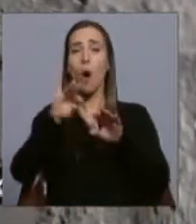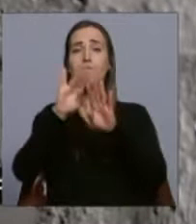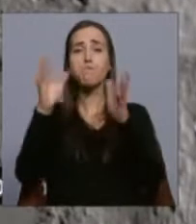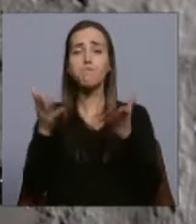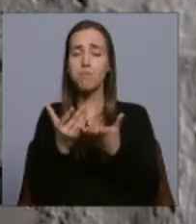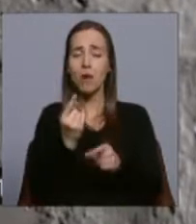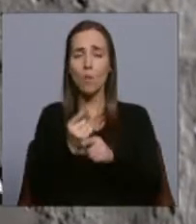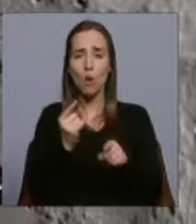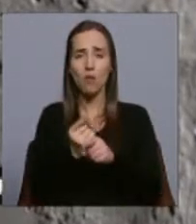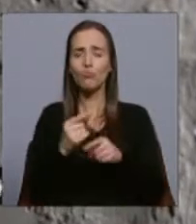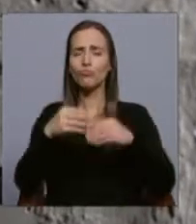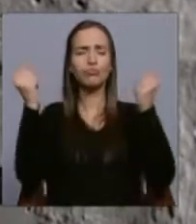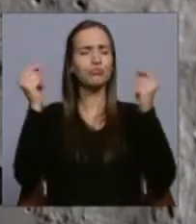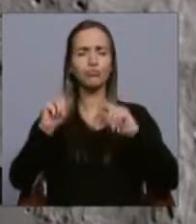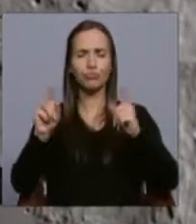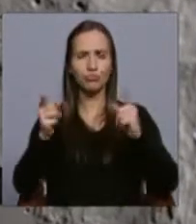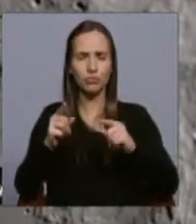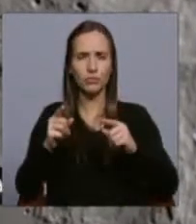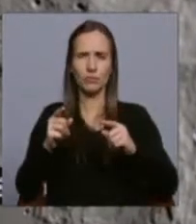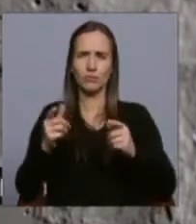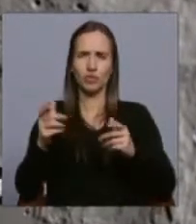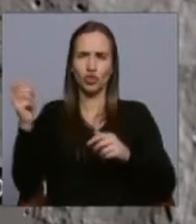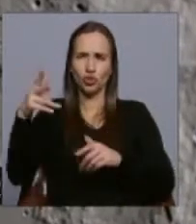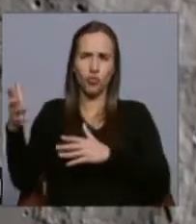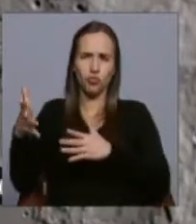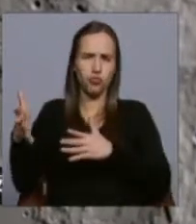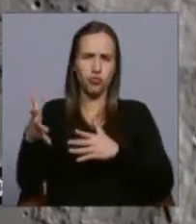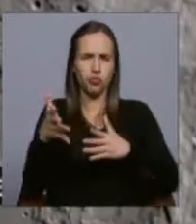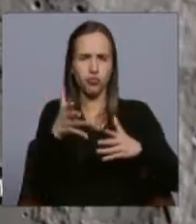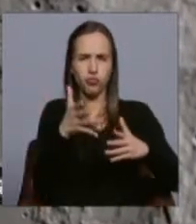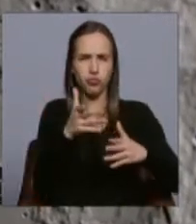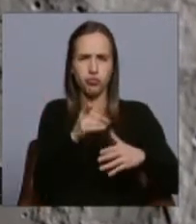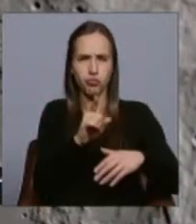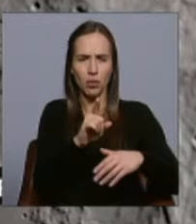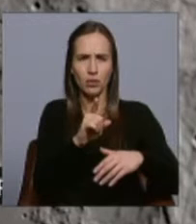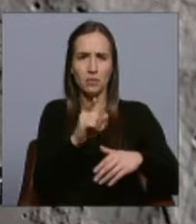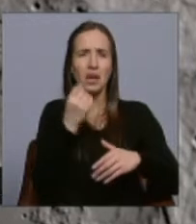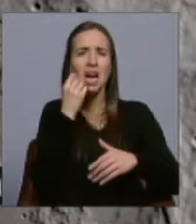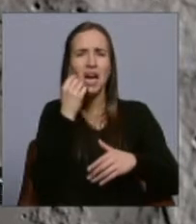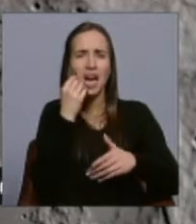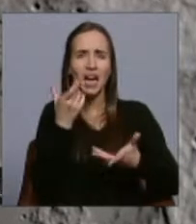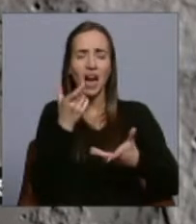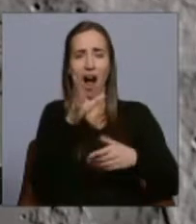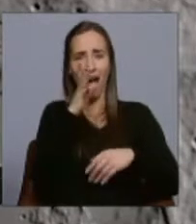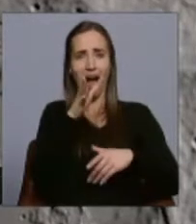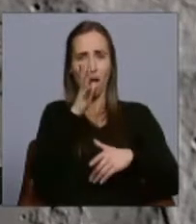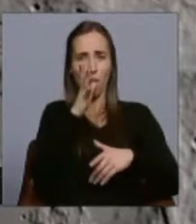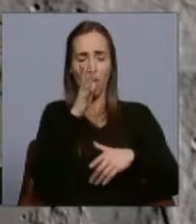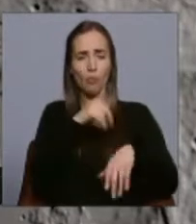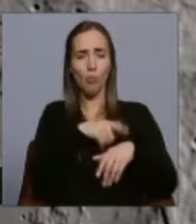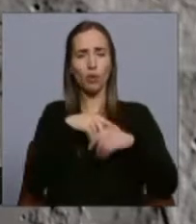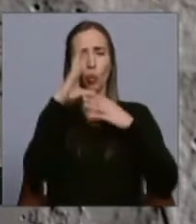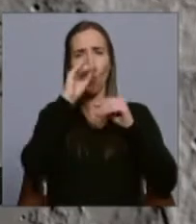evapora. Mas se o vento solar não chega lá, quem é que está aqui a transportar ou a sintetizar água na Lua na altura da lua